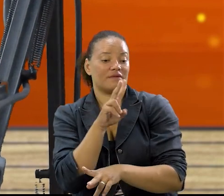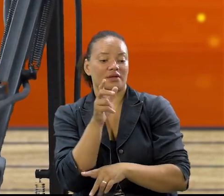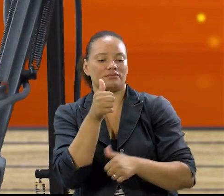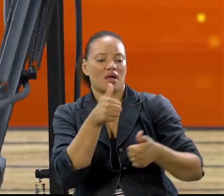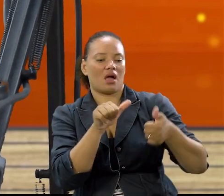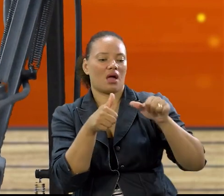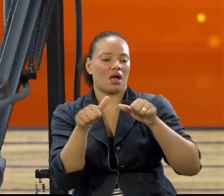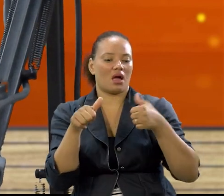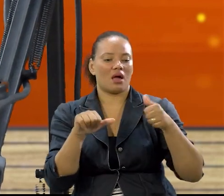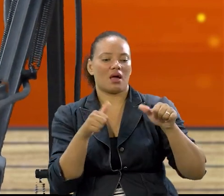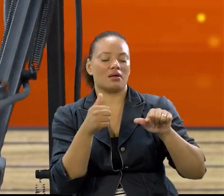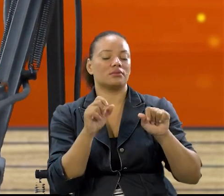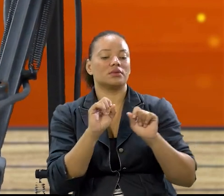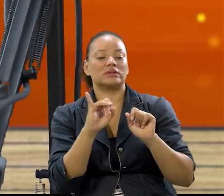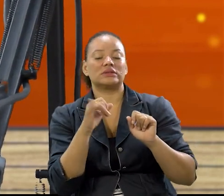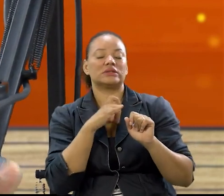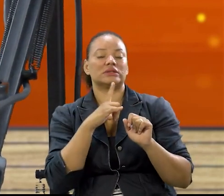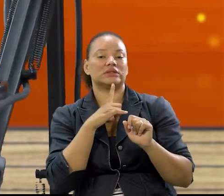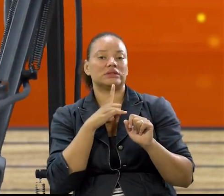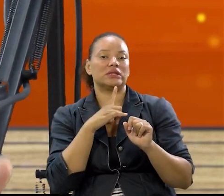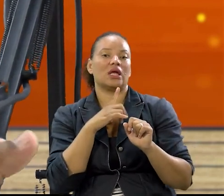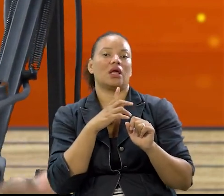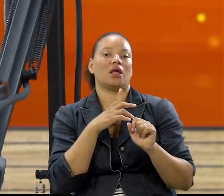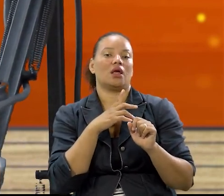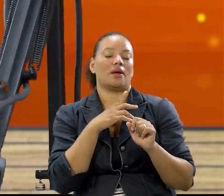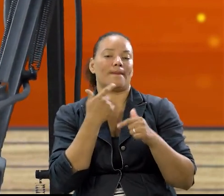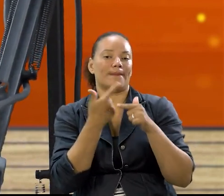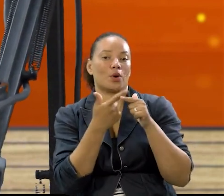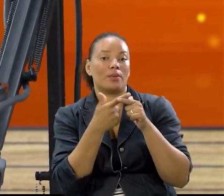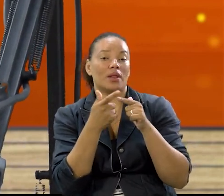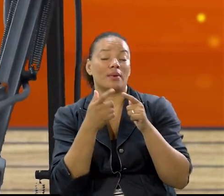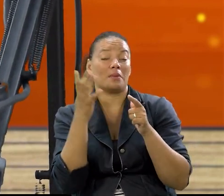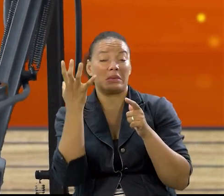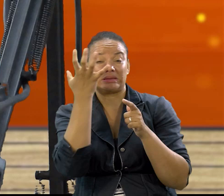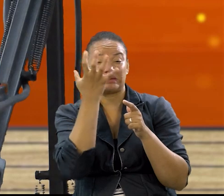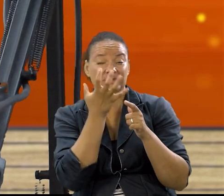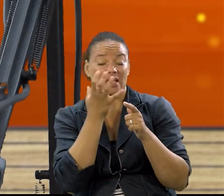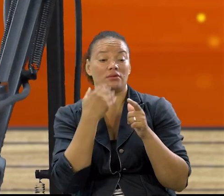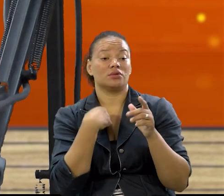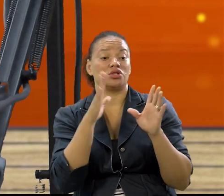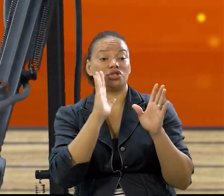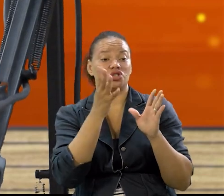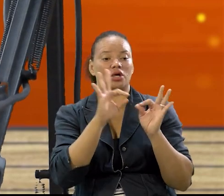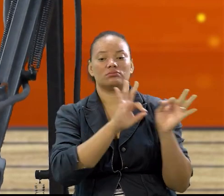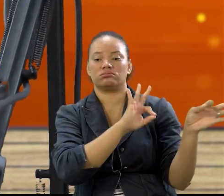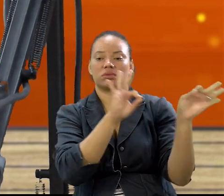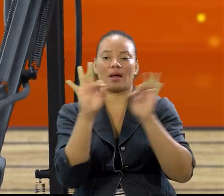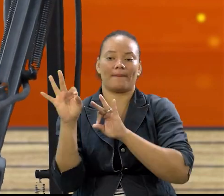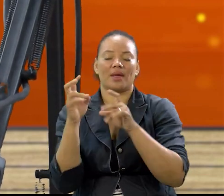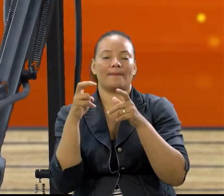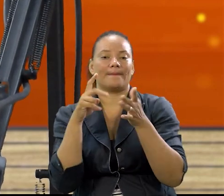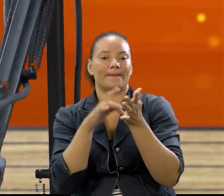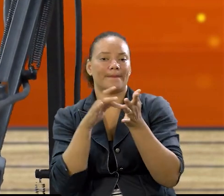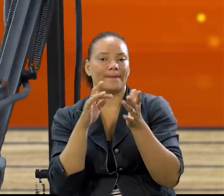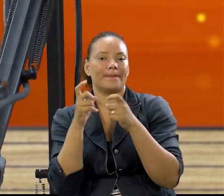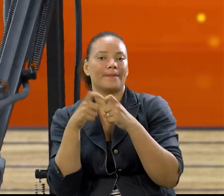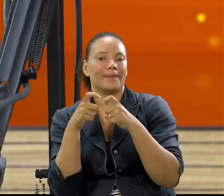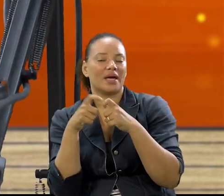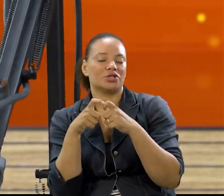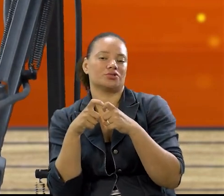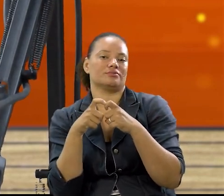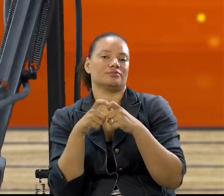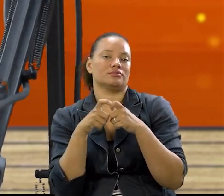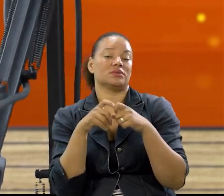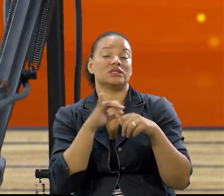avalia né se ela tiver critérios ela é atendida naquele momento lá senão a mãe é orientada o responsável a procurar